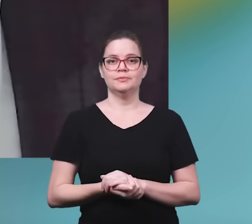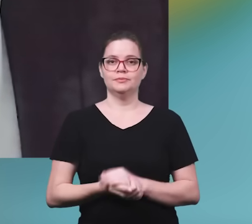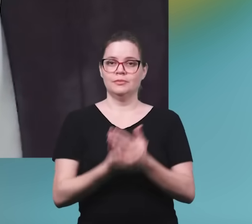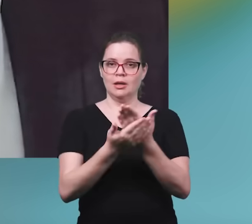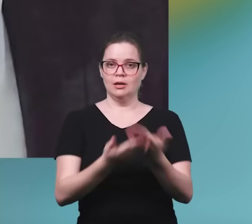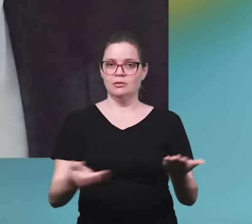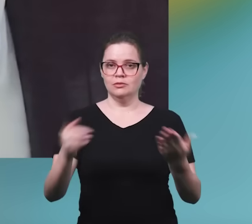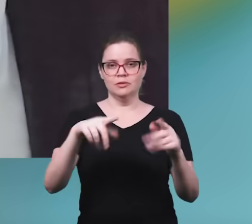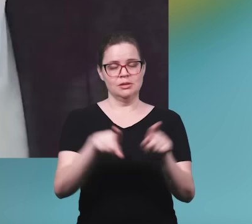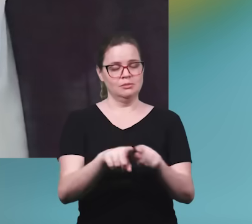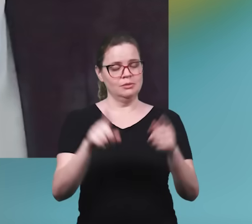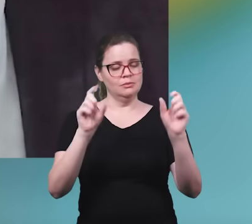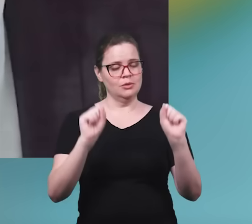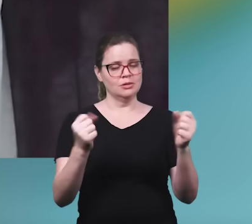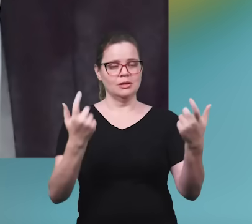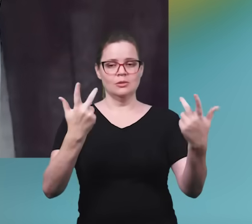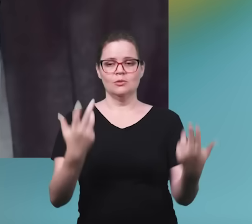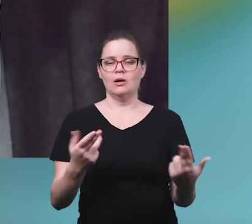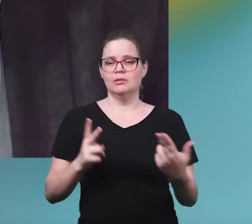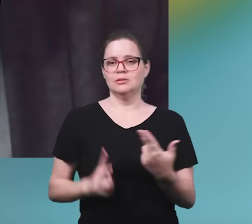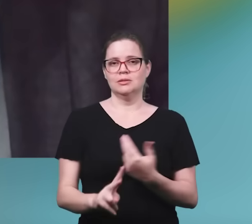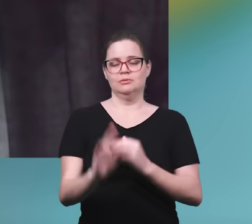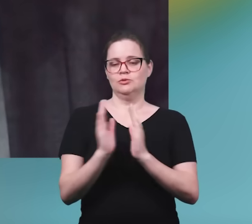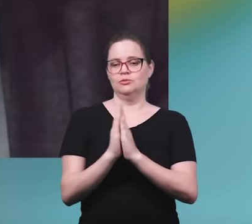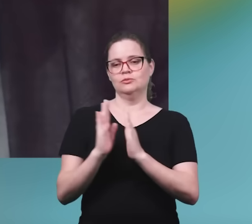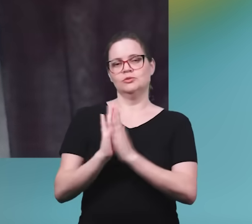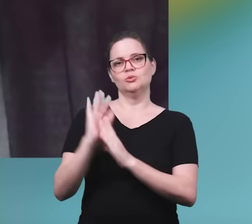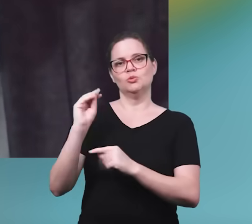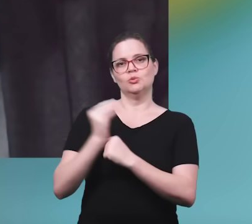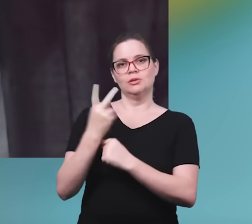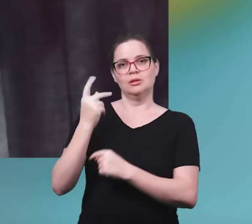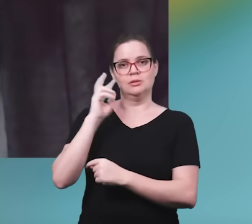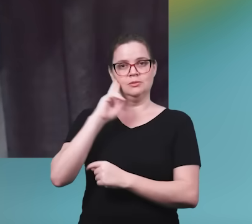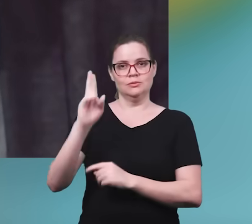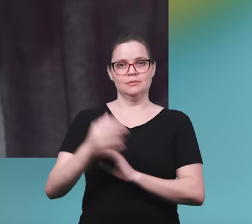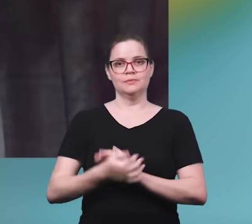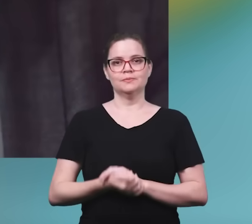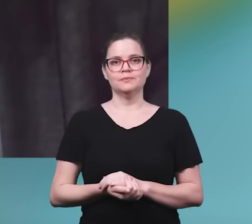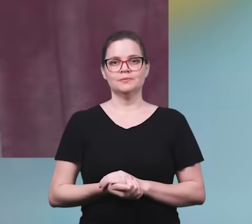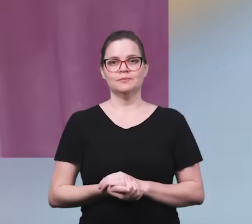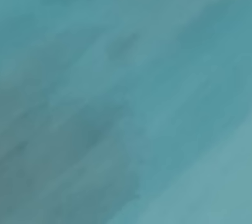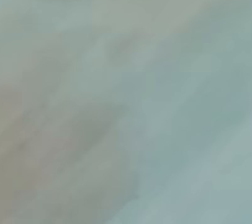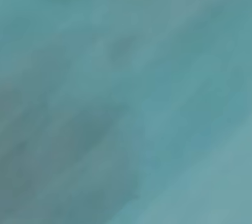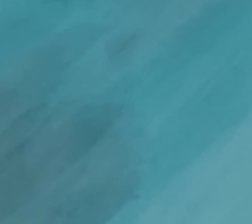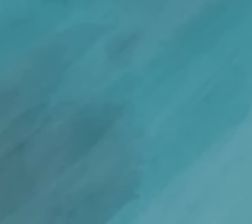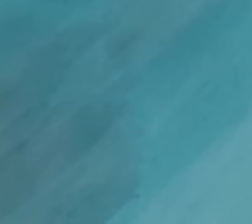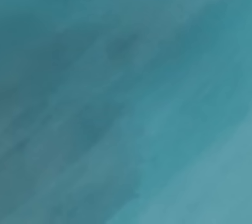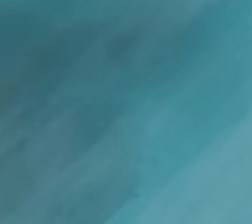vida. E assim seja com todos nós, a busca constante do cuidado do Senhor.